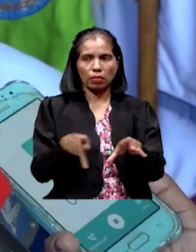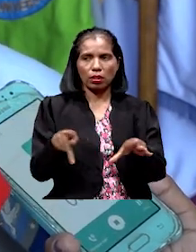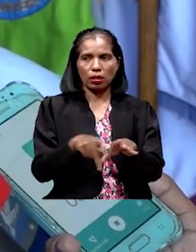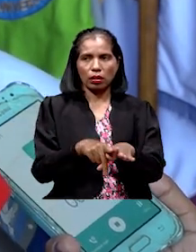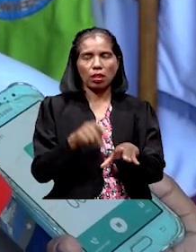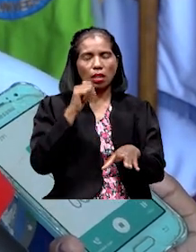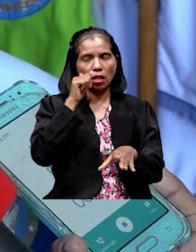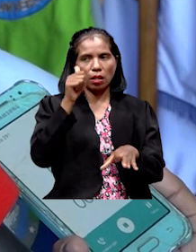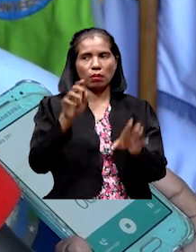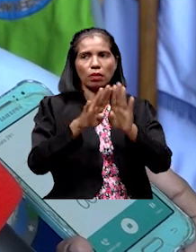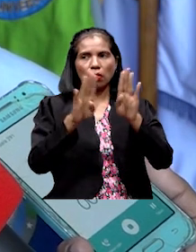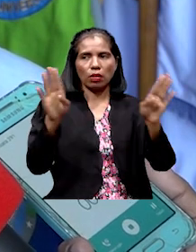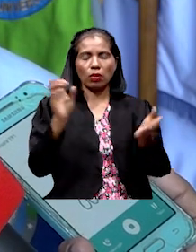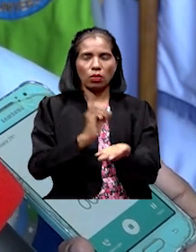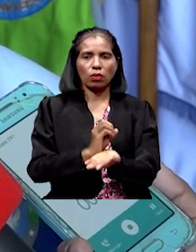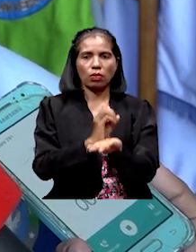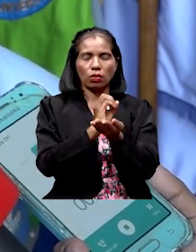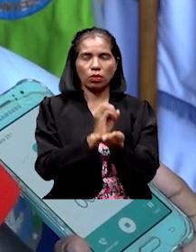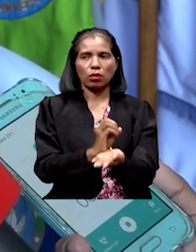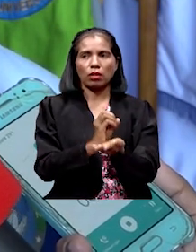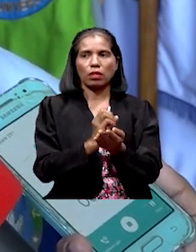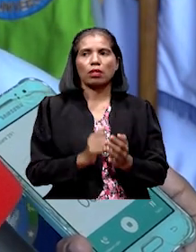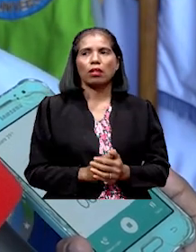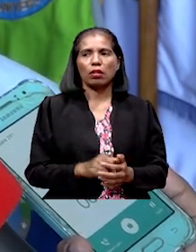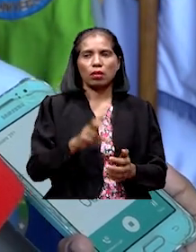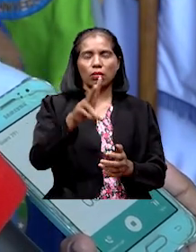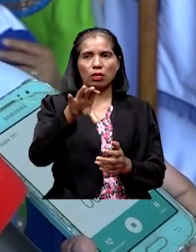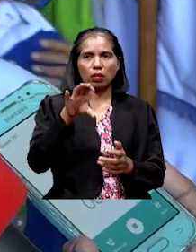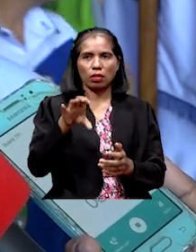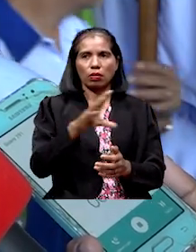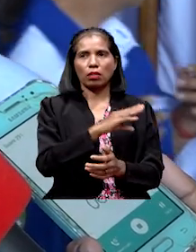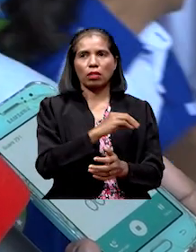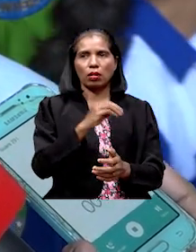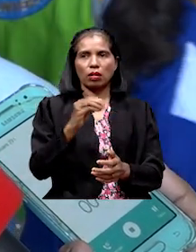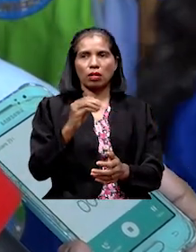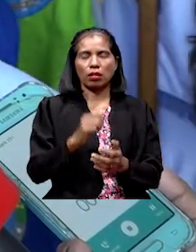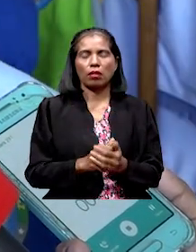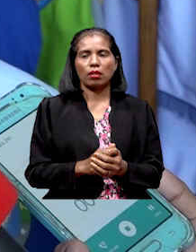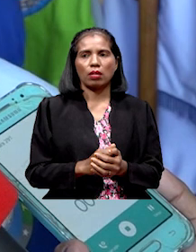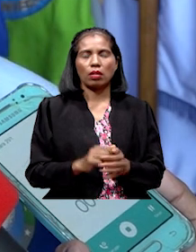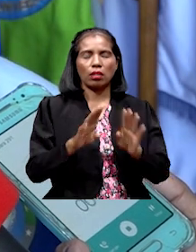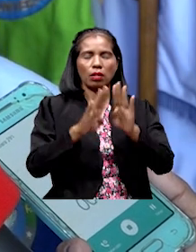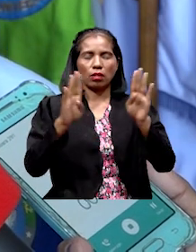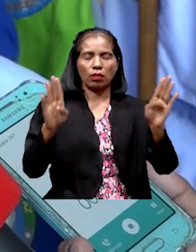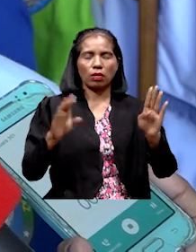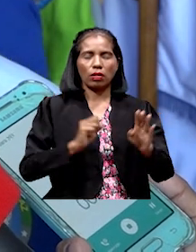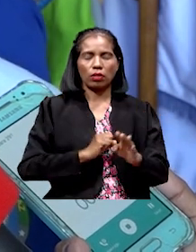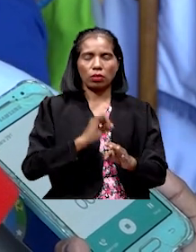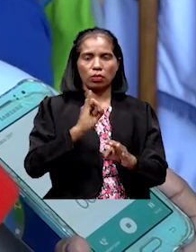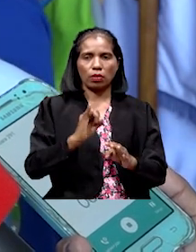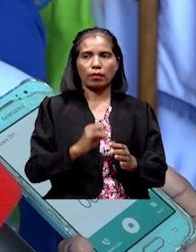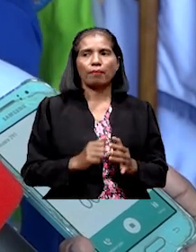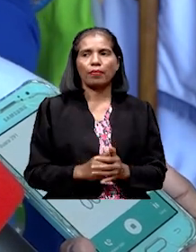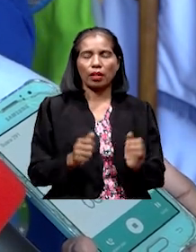a abertura é a Raua, e o Ecusi, para mais 200 e tal. No Mos, em Rua, 3 horas, a abertura é a Cobalima, para mais 100 e tal.